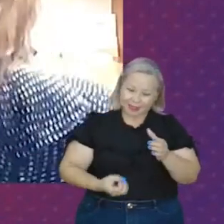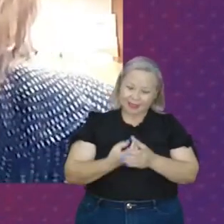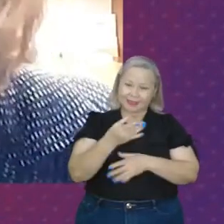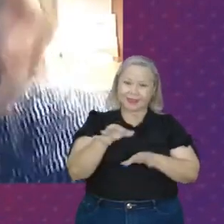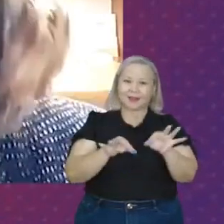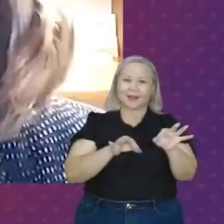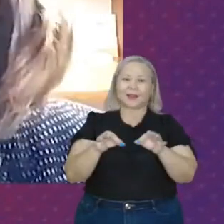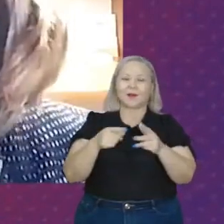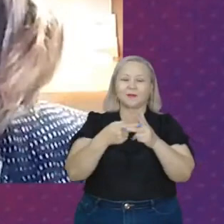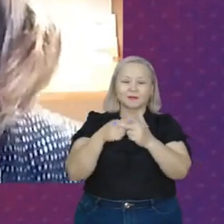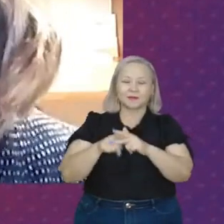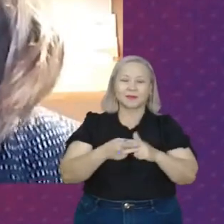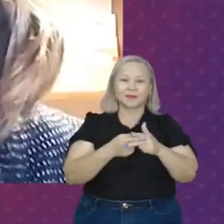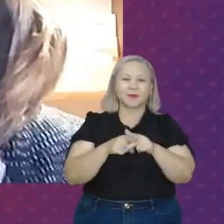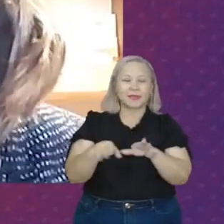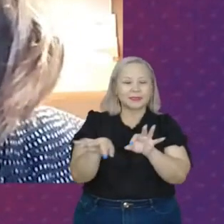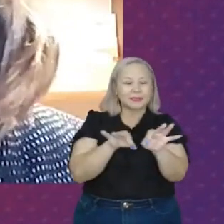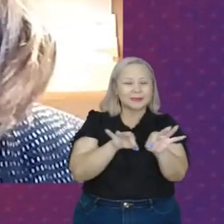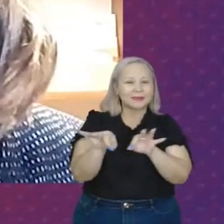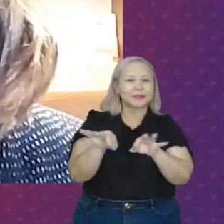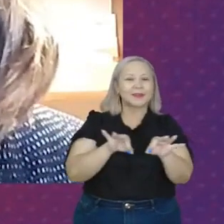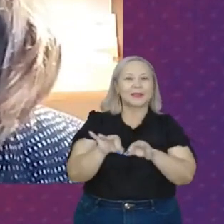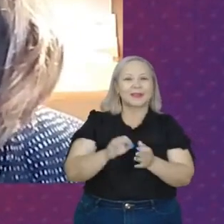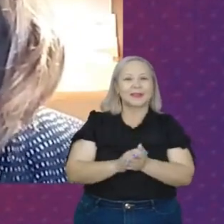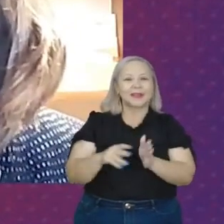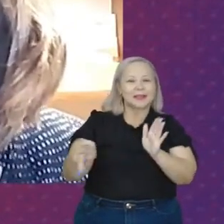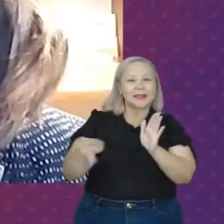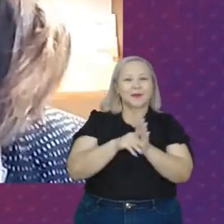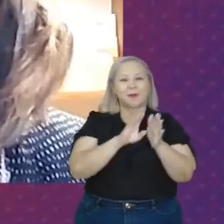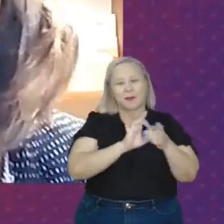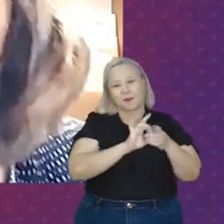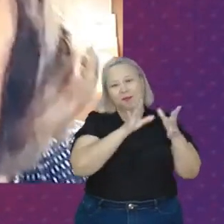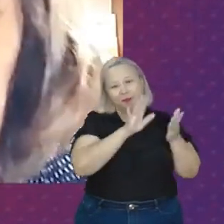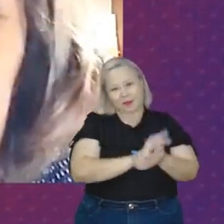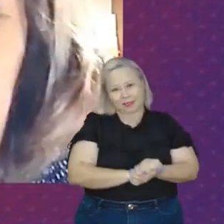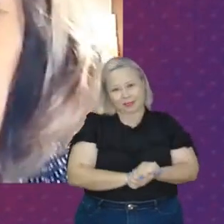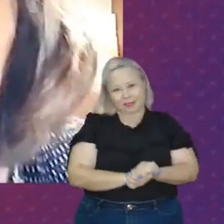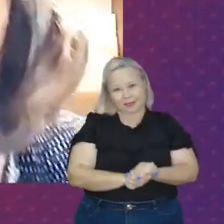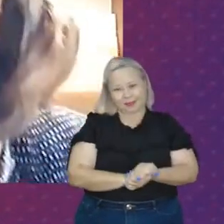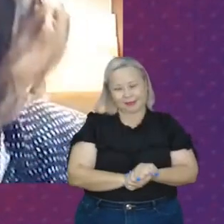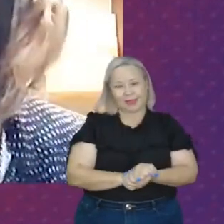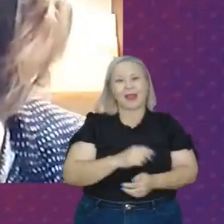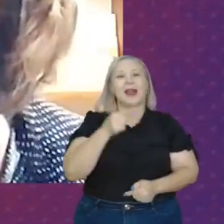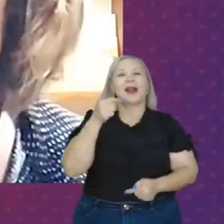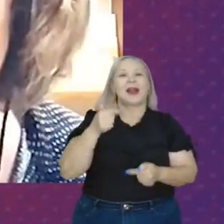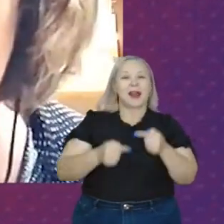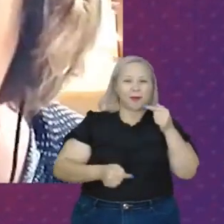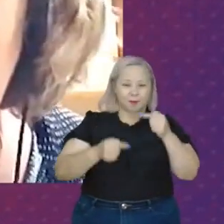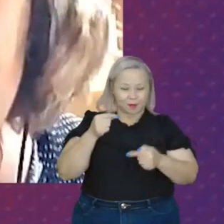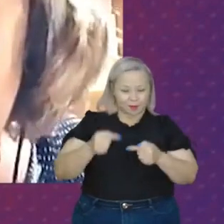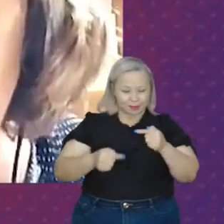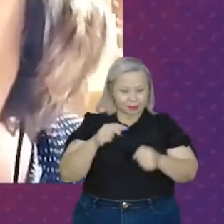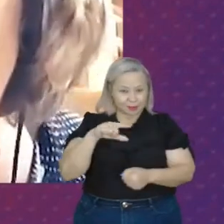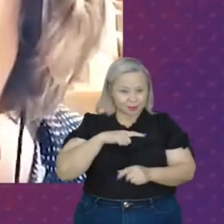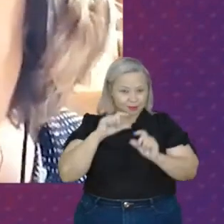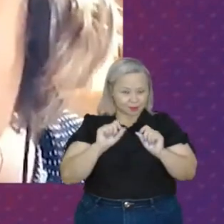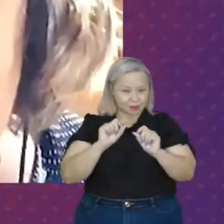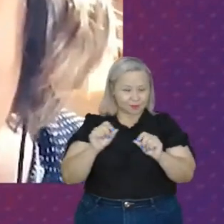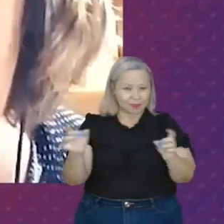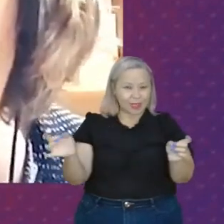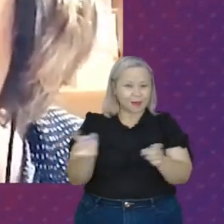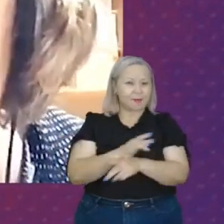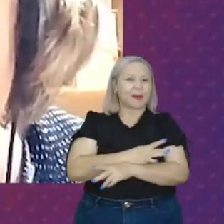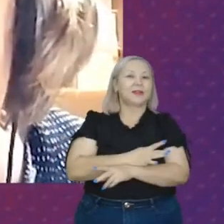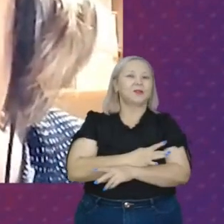como instrumento de construção da própria democracia. A política só vai ter a